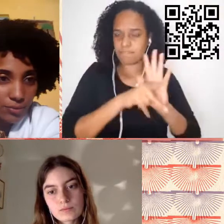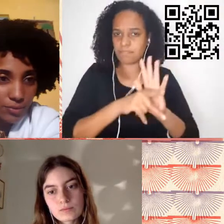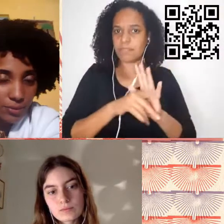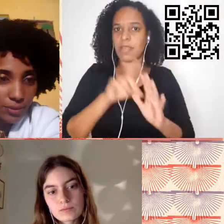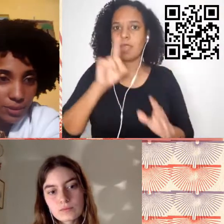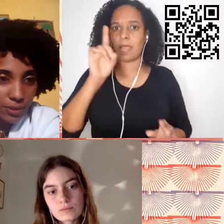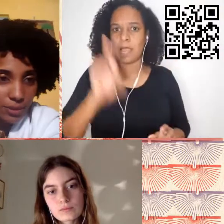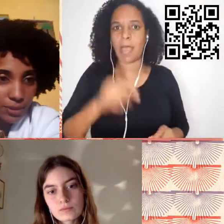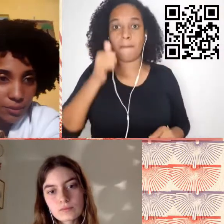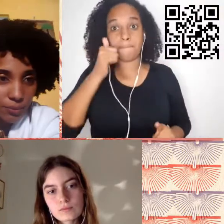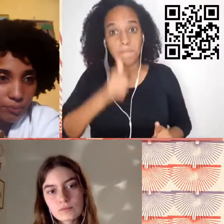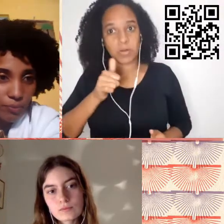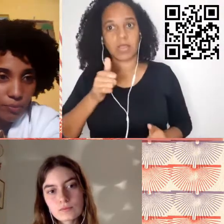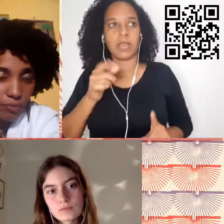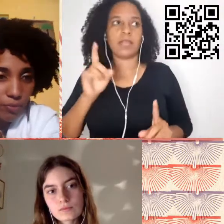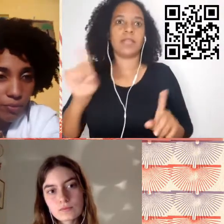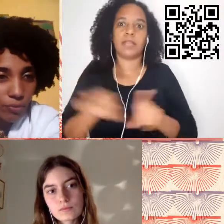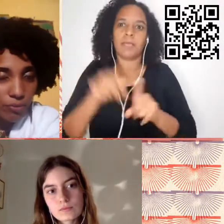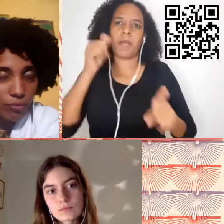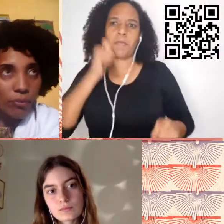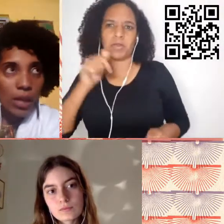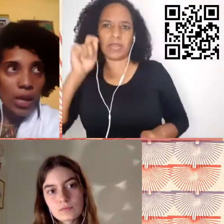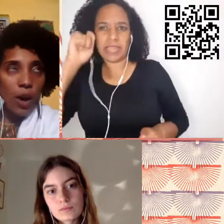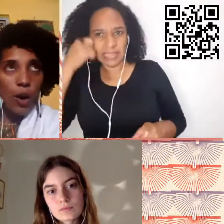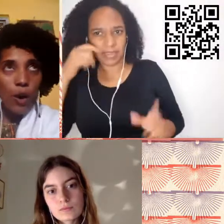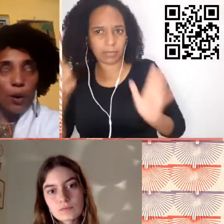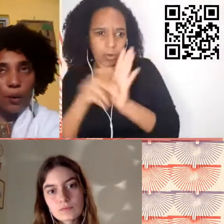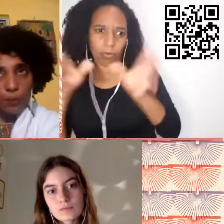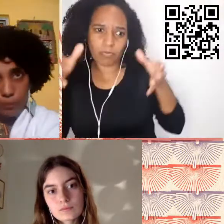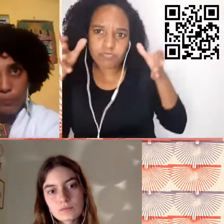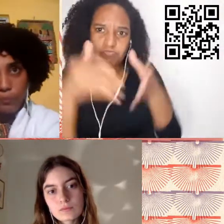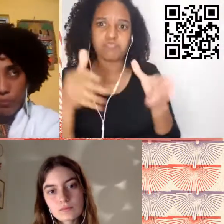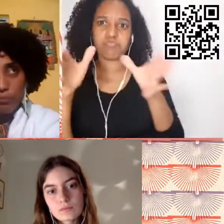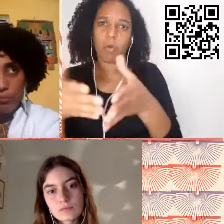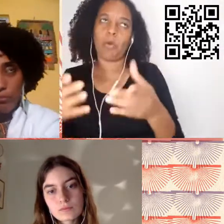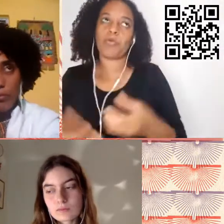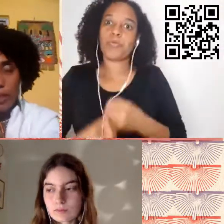e mulheres negras em termos de literatura ou de poesia?